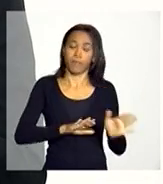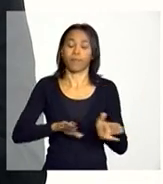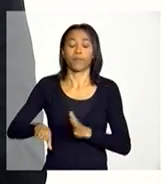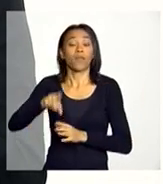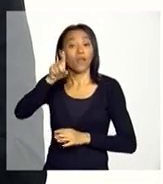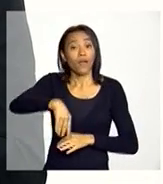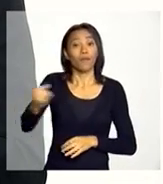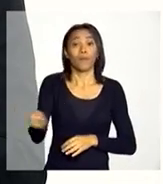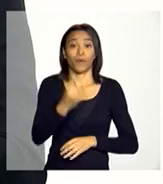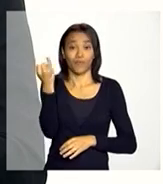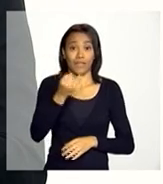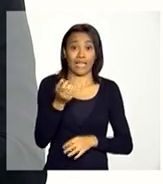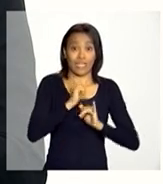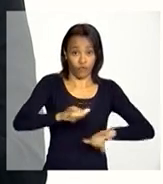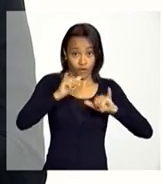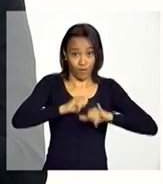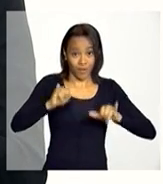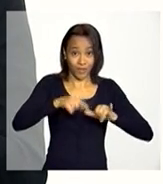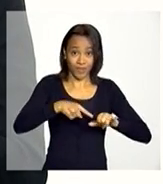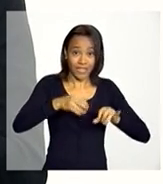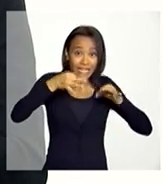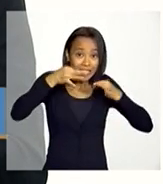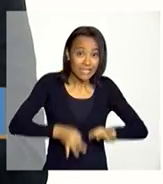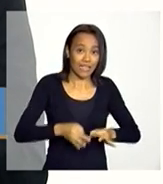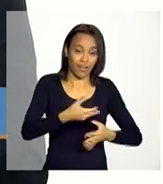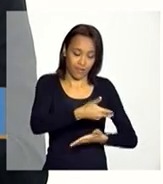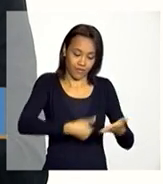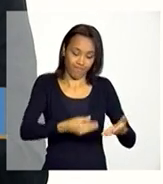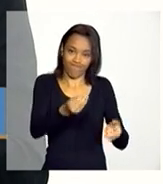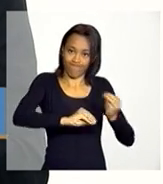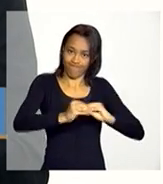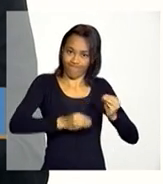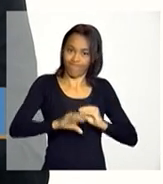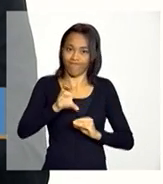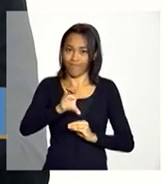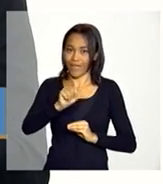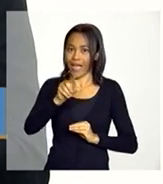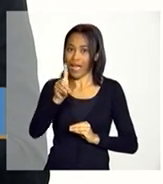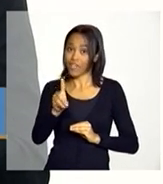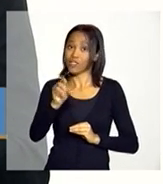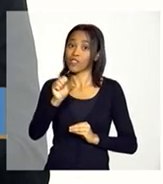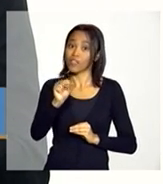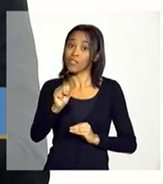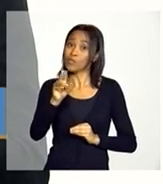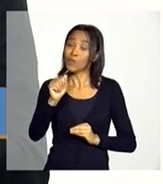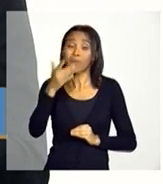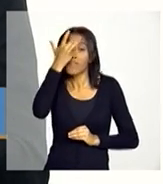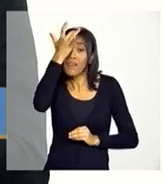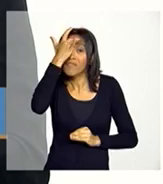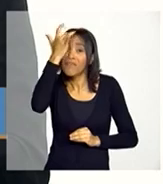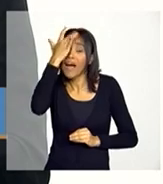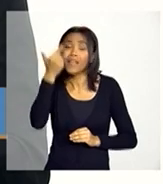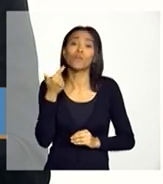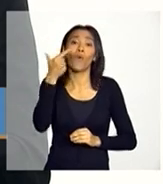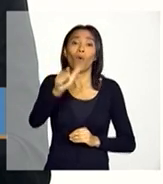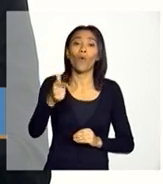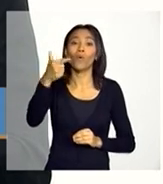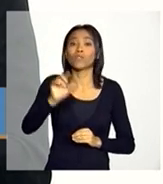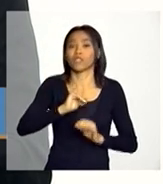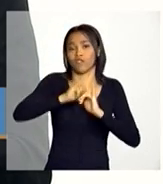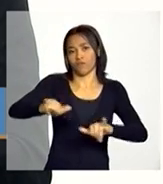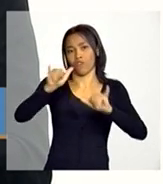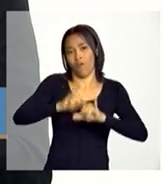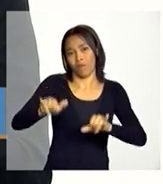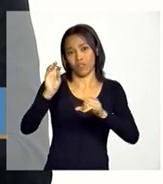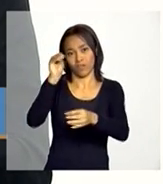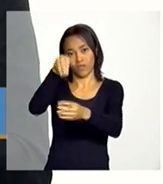ter os dados atualizados do C de suas né uma vez com os dados atualizados no C de suas facilita o processo de preencimento dos outros sistemas de gestão